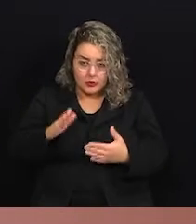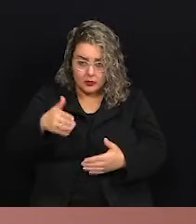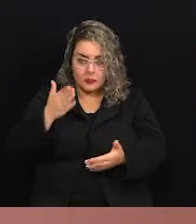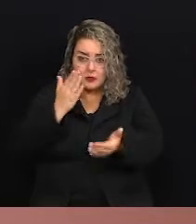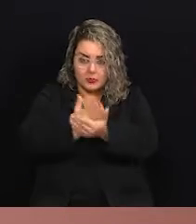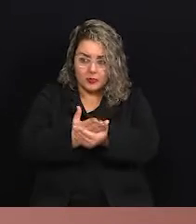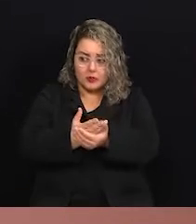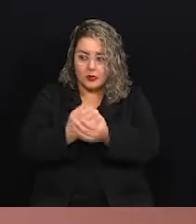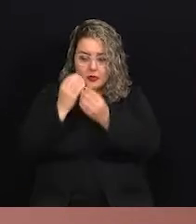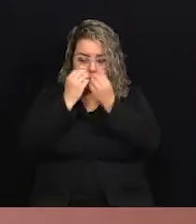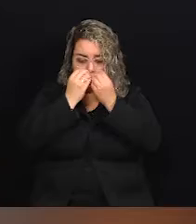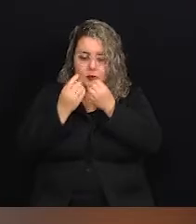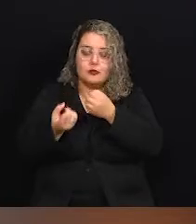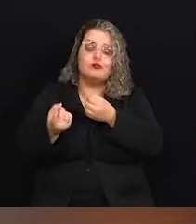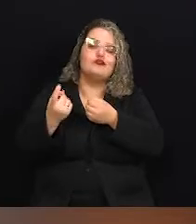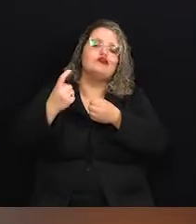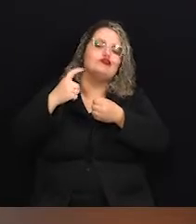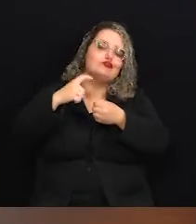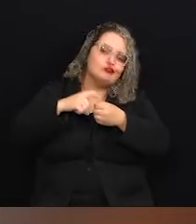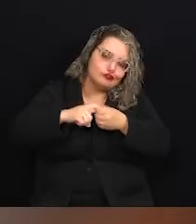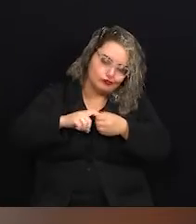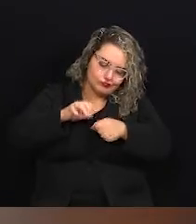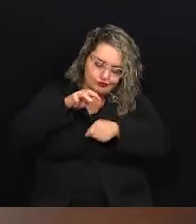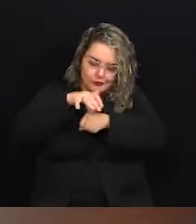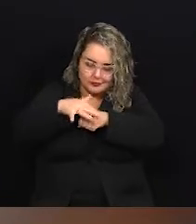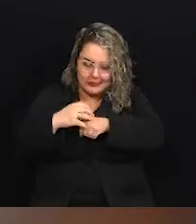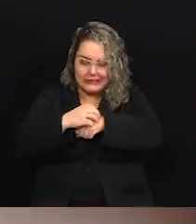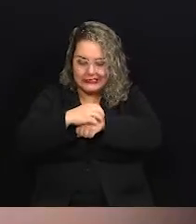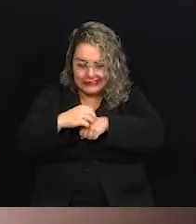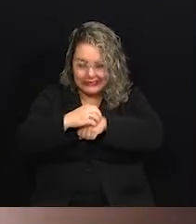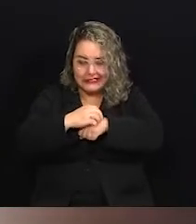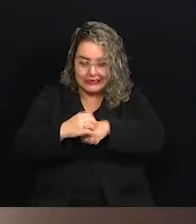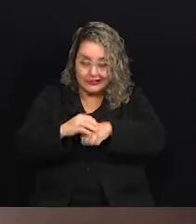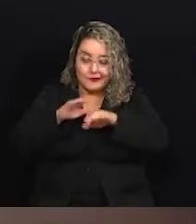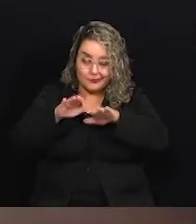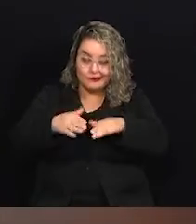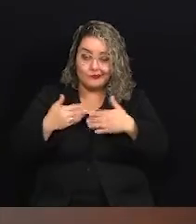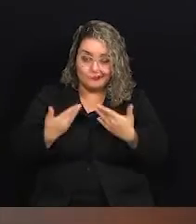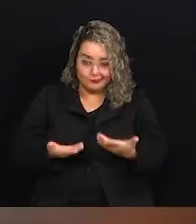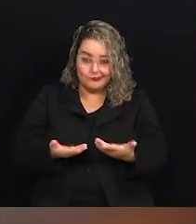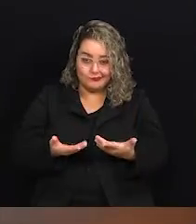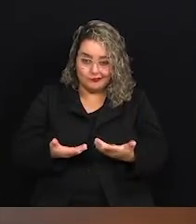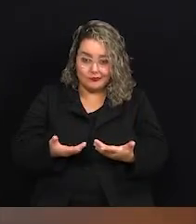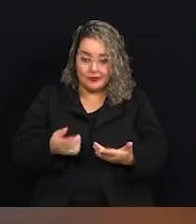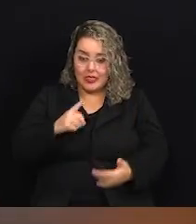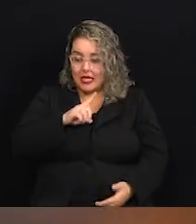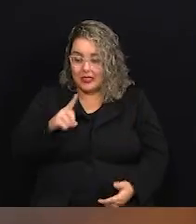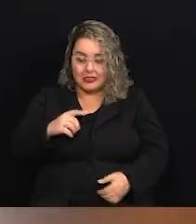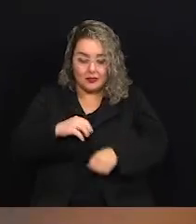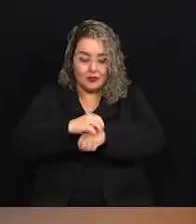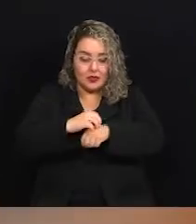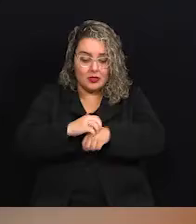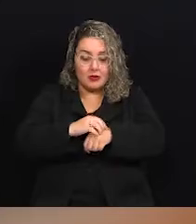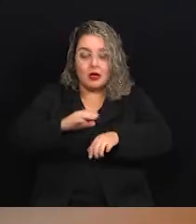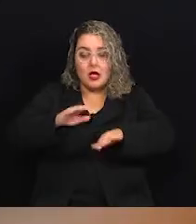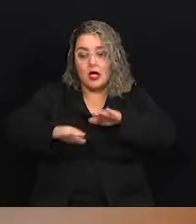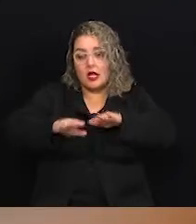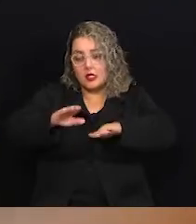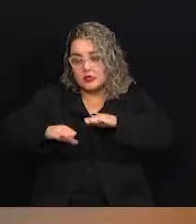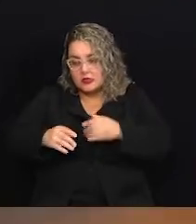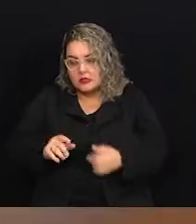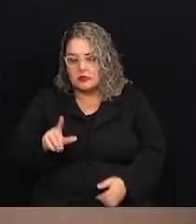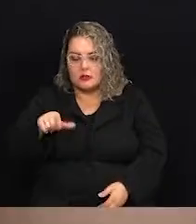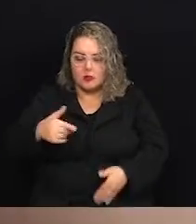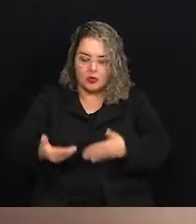o remédio, a rinite vai voltar. A inflamação, a alergia está aí. A rinite não alérgica, às vezes,